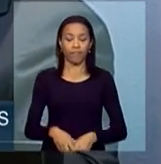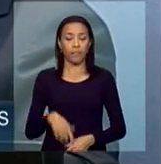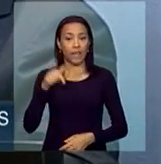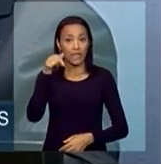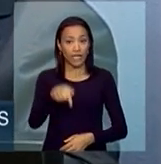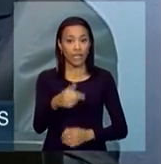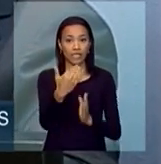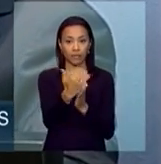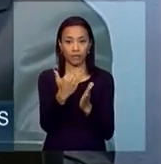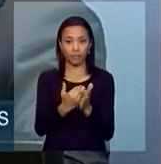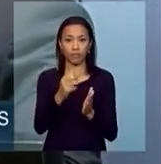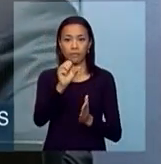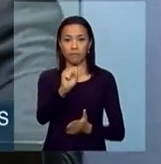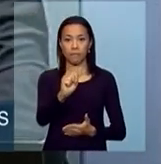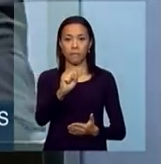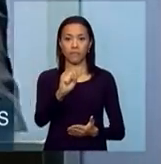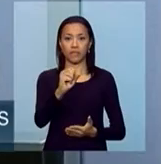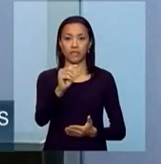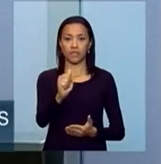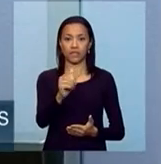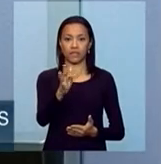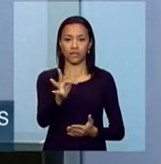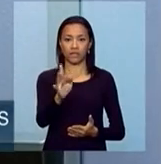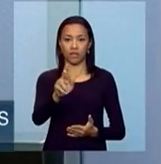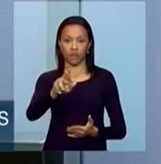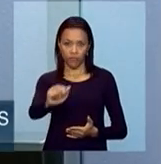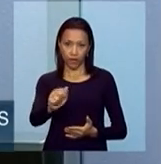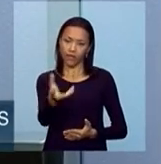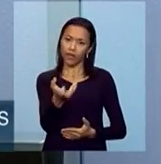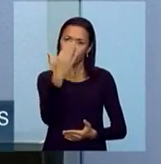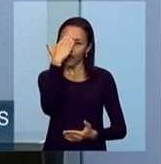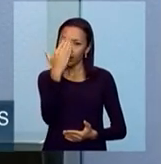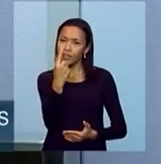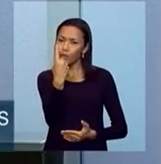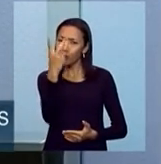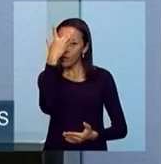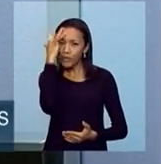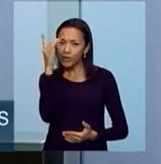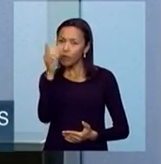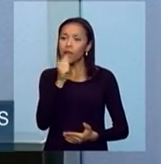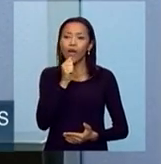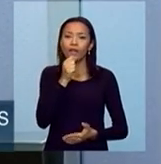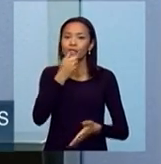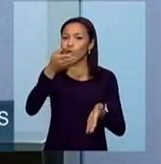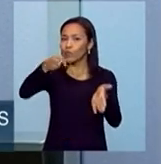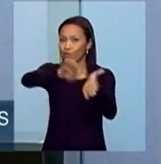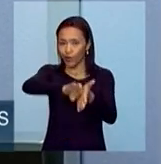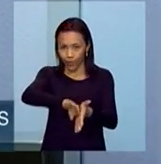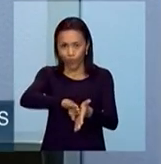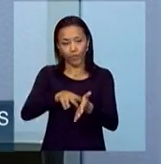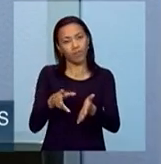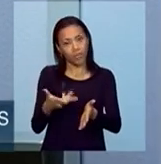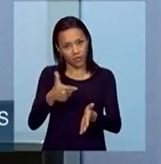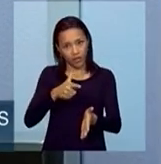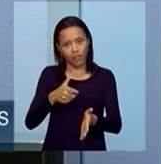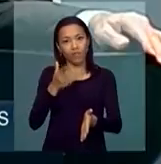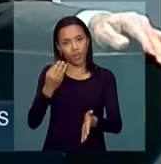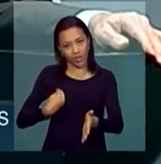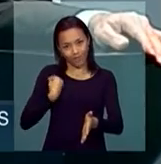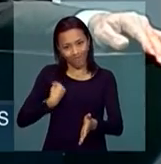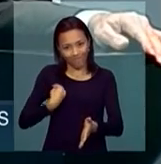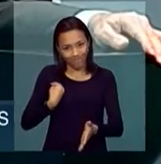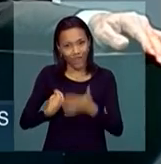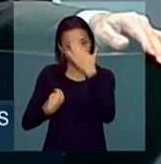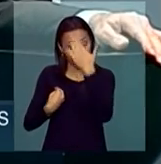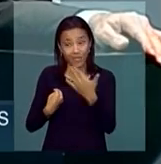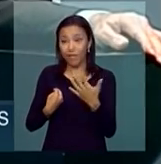aqui, eu queria agradecer a uma pessoa que deve estar para chegar, não chegou ainda, mas eu queria fazer um agradecimento na presença dela,